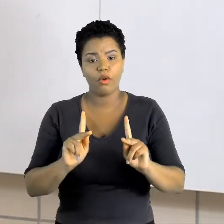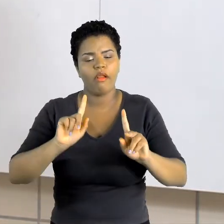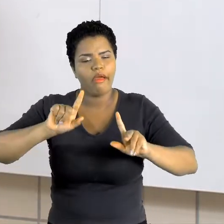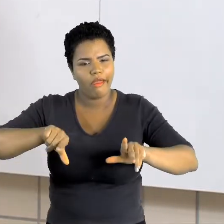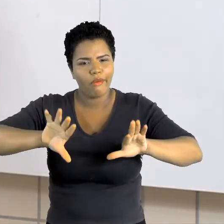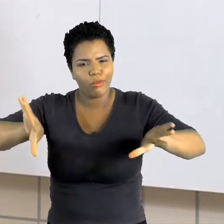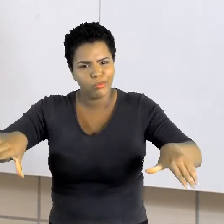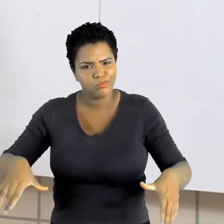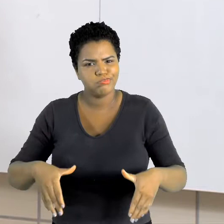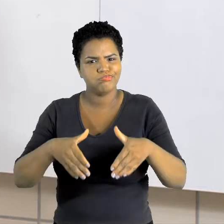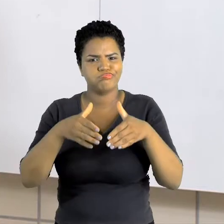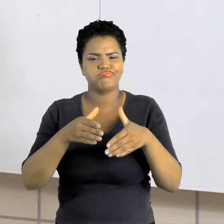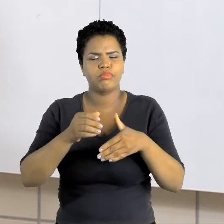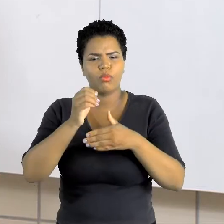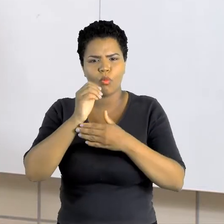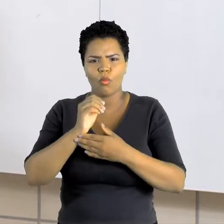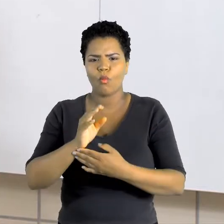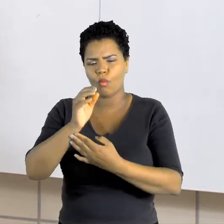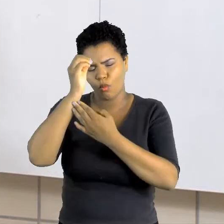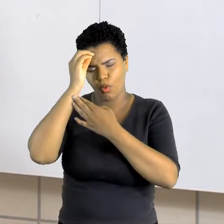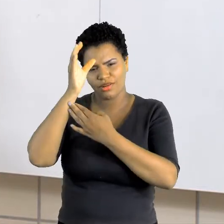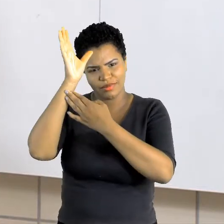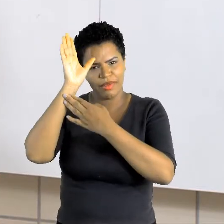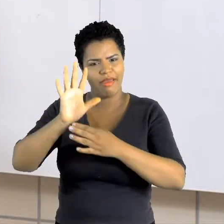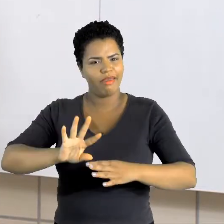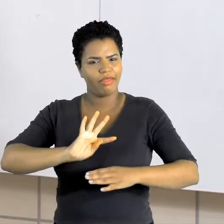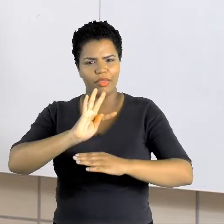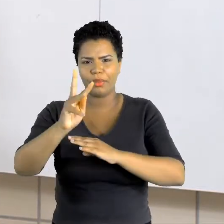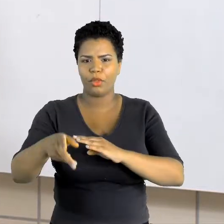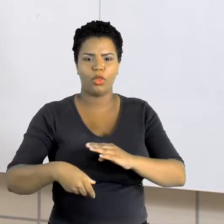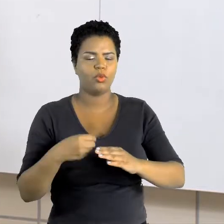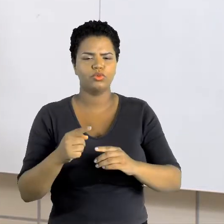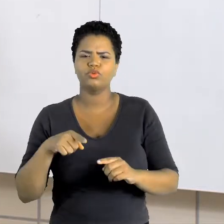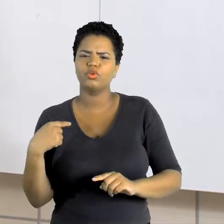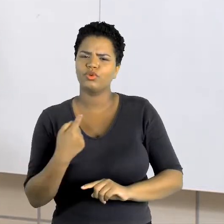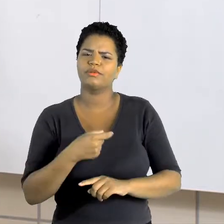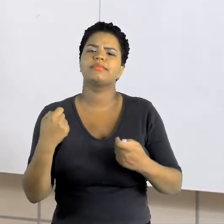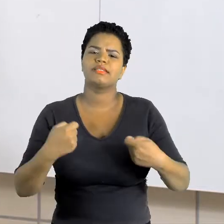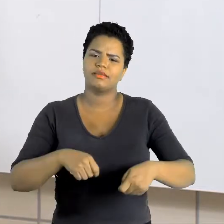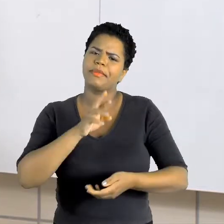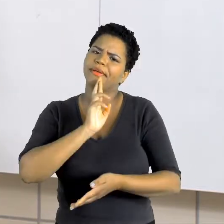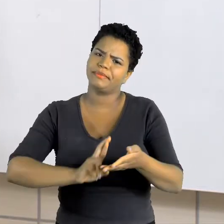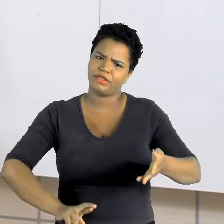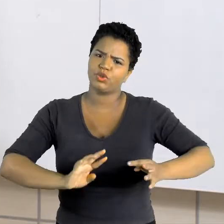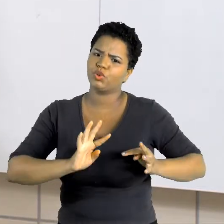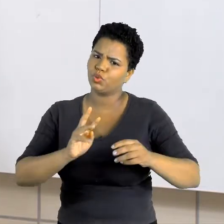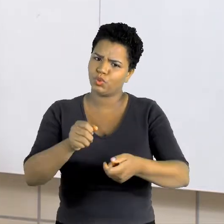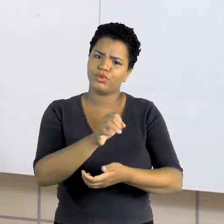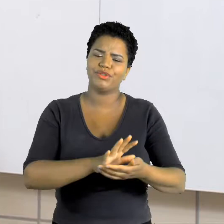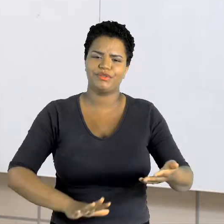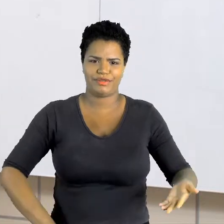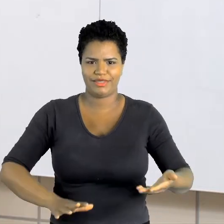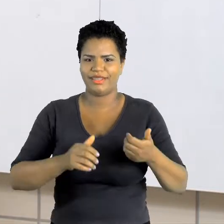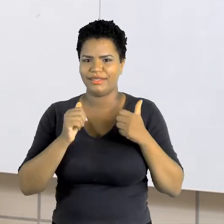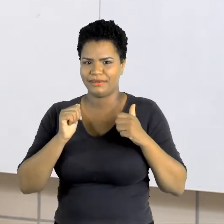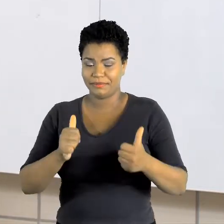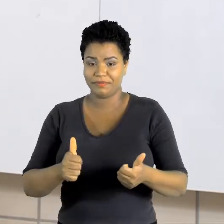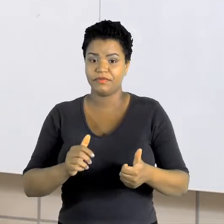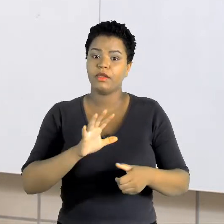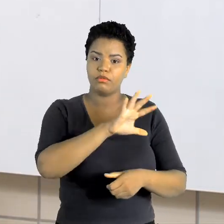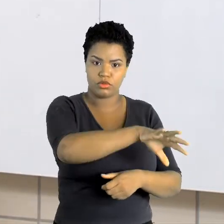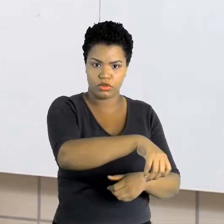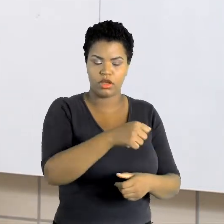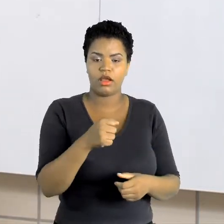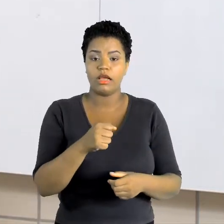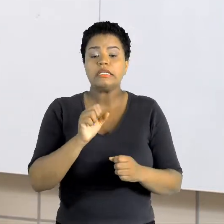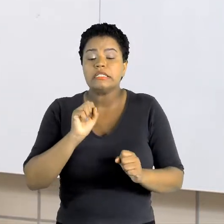conjunto, o conhecimento é um todo e a gente tem que fazer todas as atividades e buscar, ok? Então, se você tiver dúvida